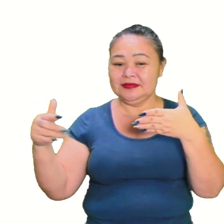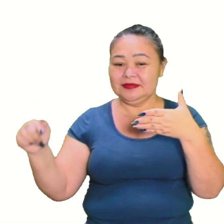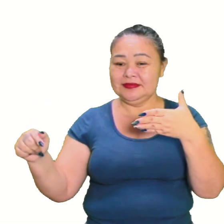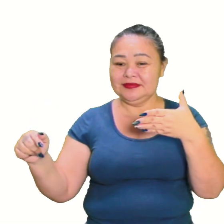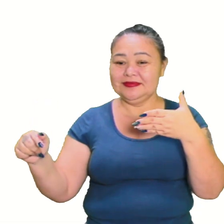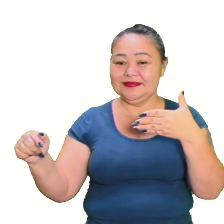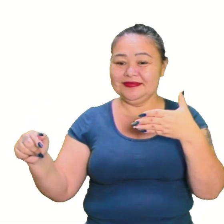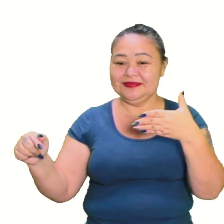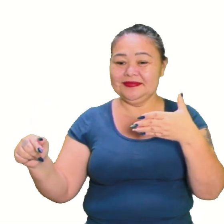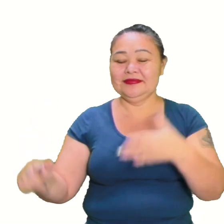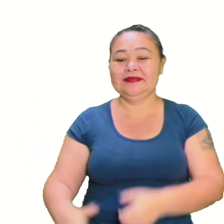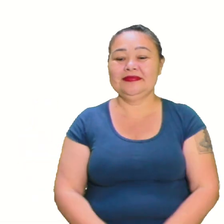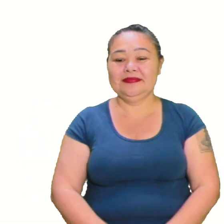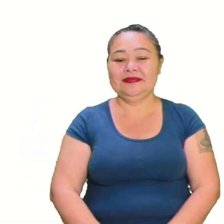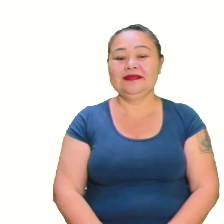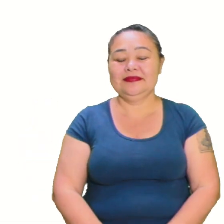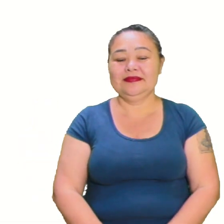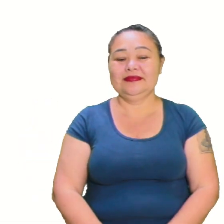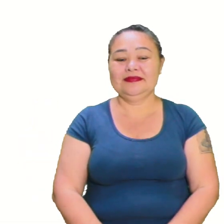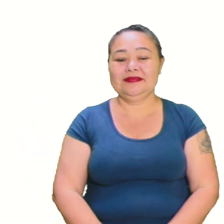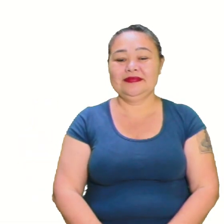Fica mais fácil, né?